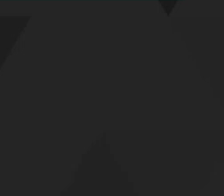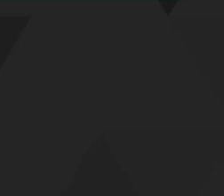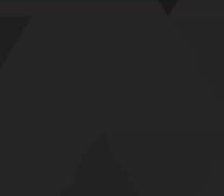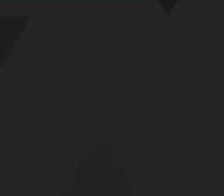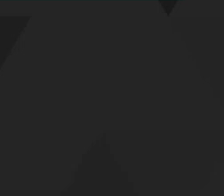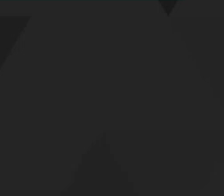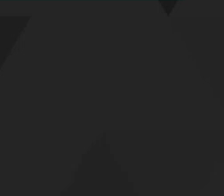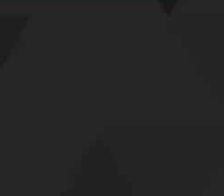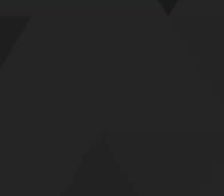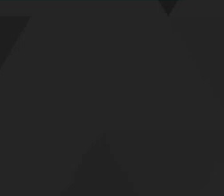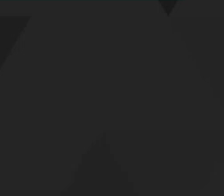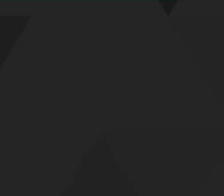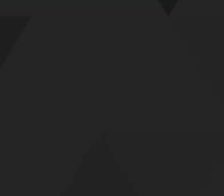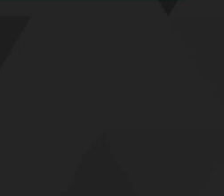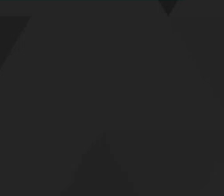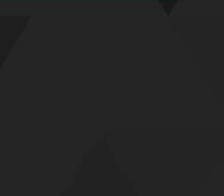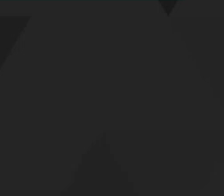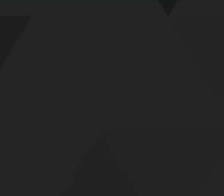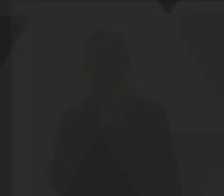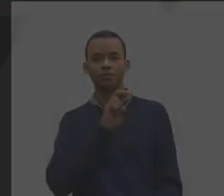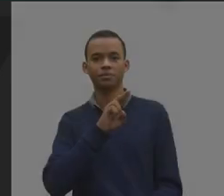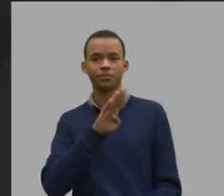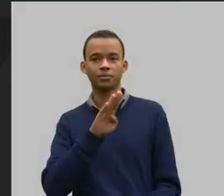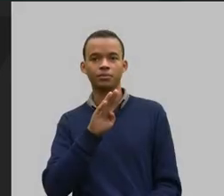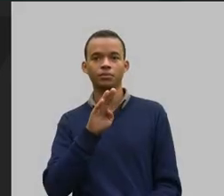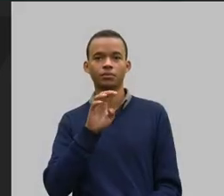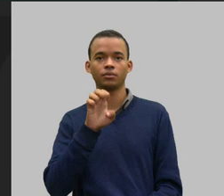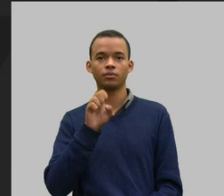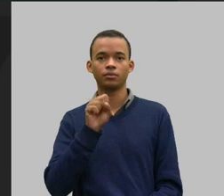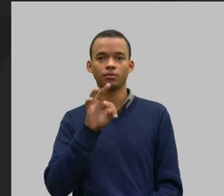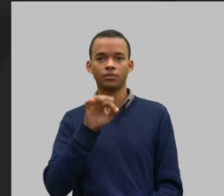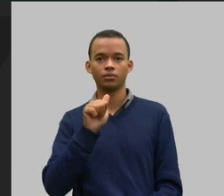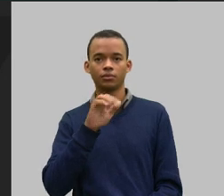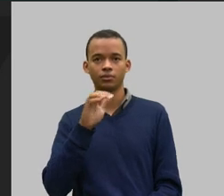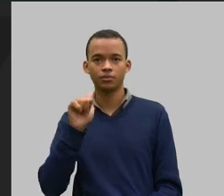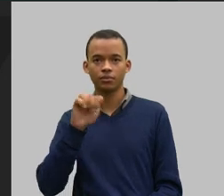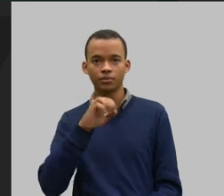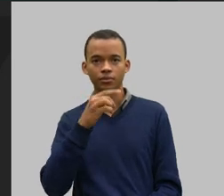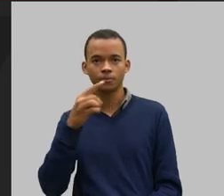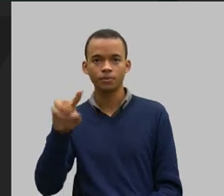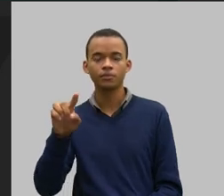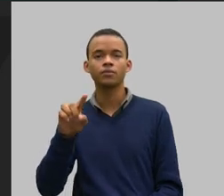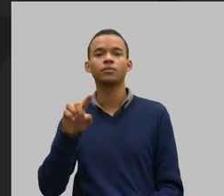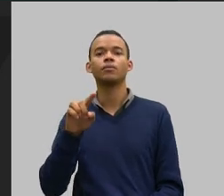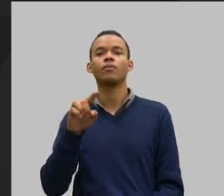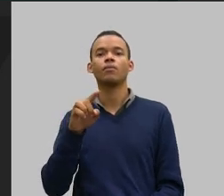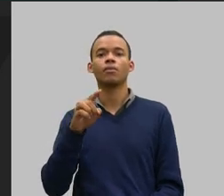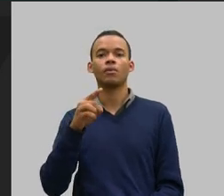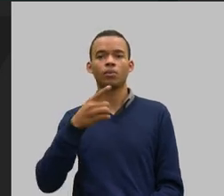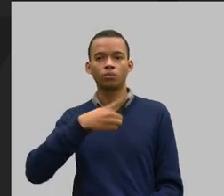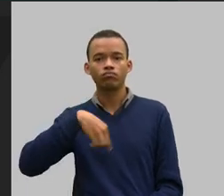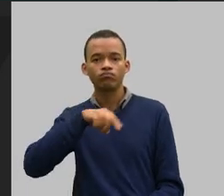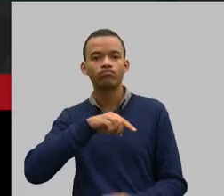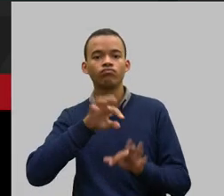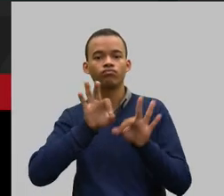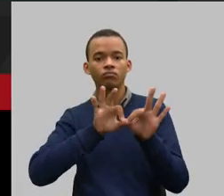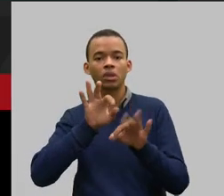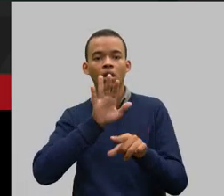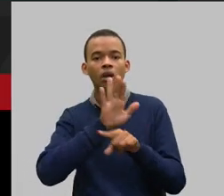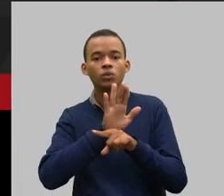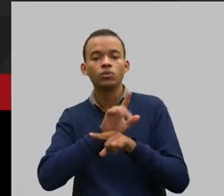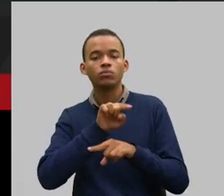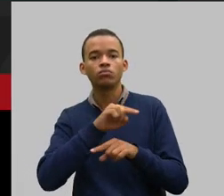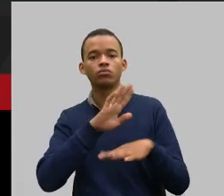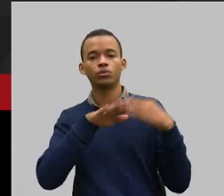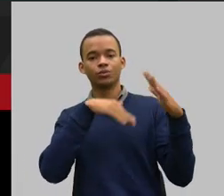valorizando uma empresa que é importante para Minas Gerais que é importante para o desenvolvimento econômico